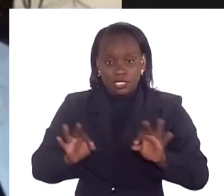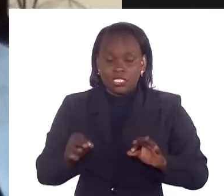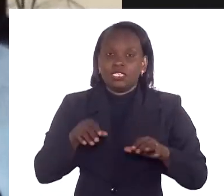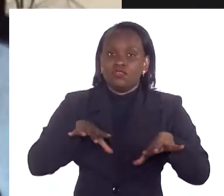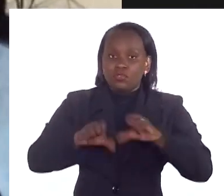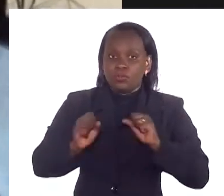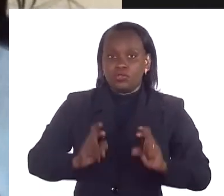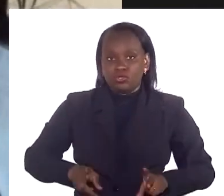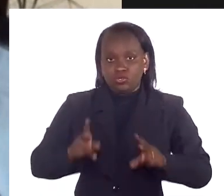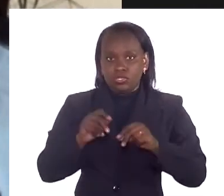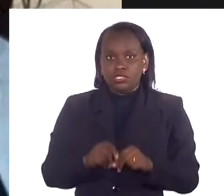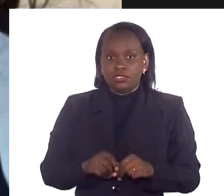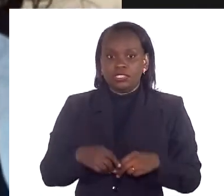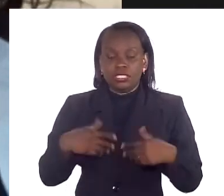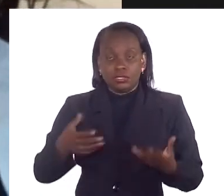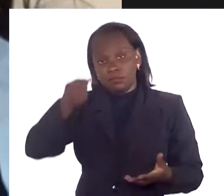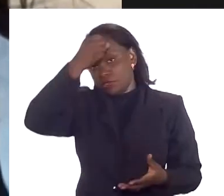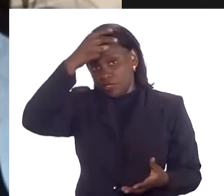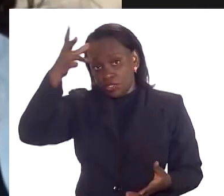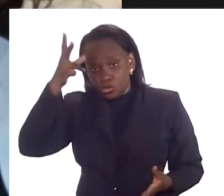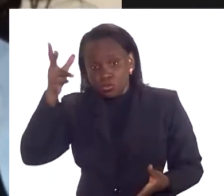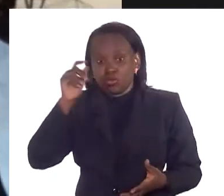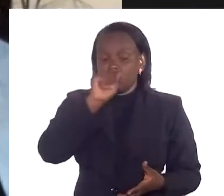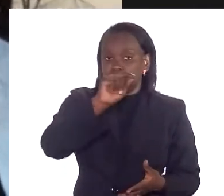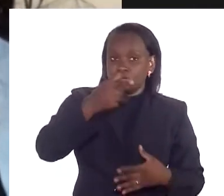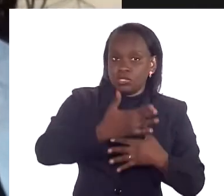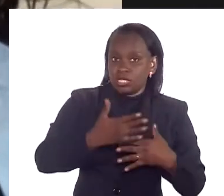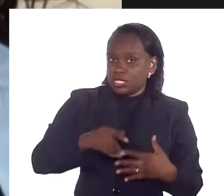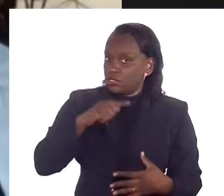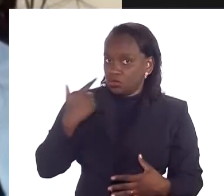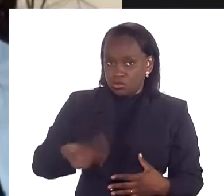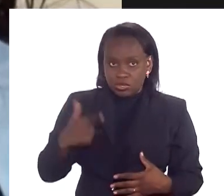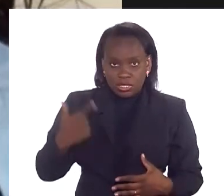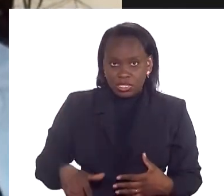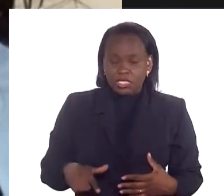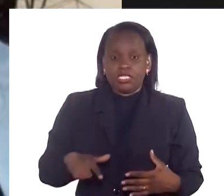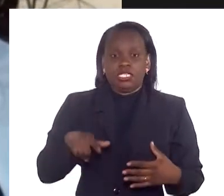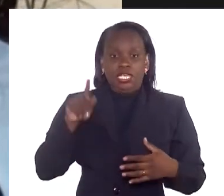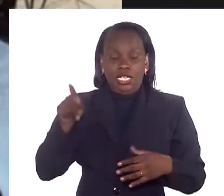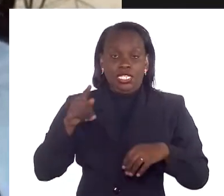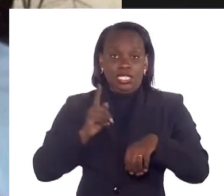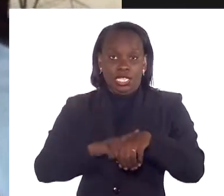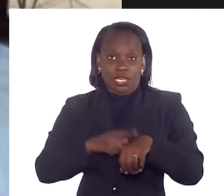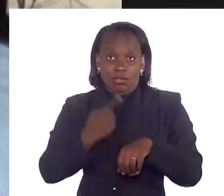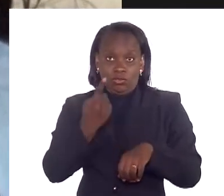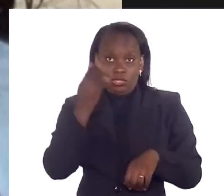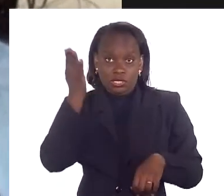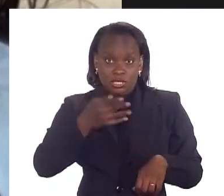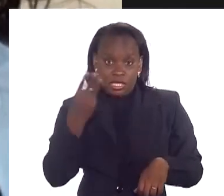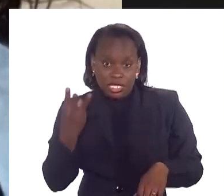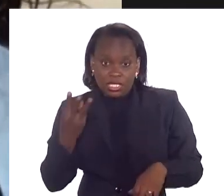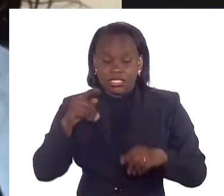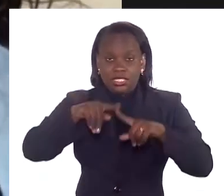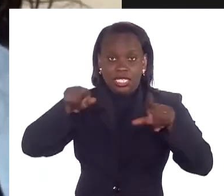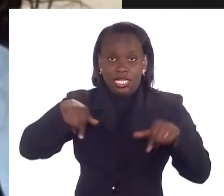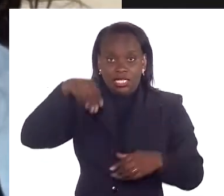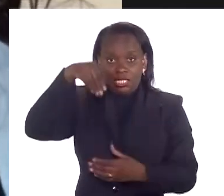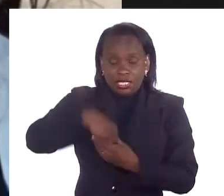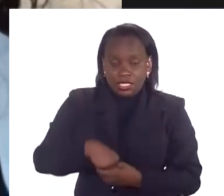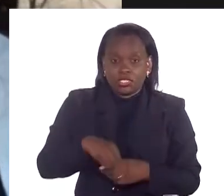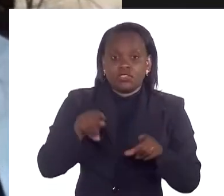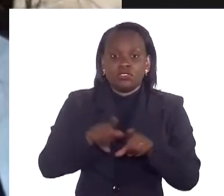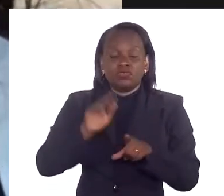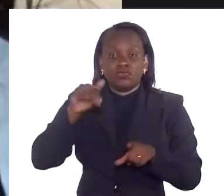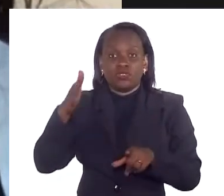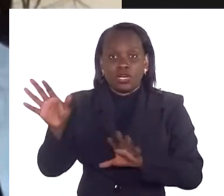planejamento e formação continuada. Se as prefeituras, se os municípios não garantirem esse percentual de 1/3 em sala de aula